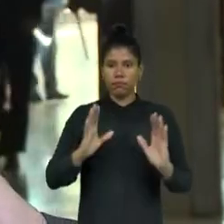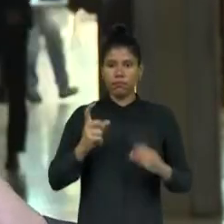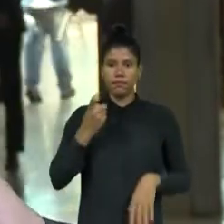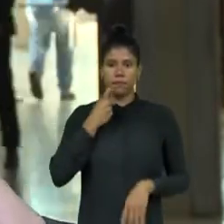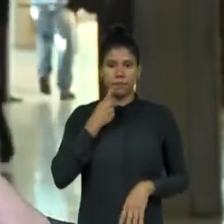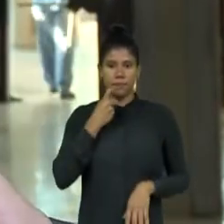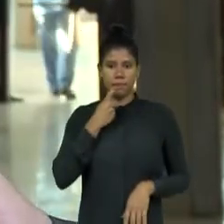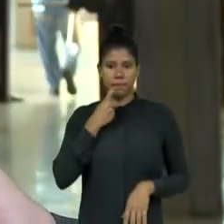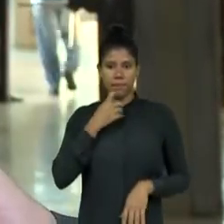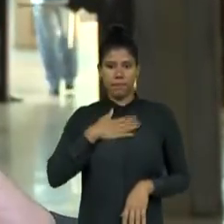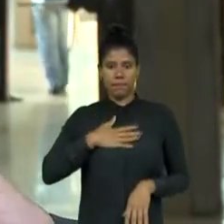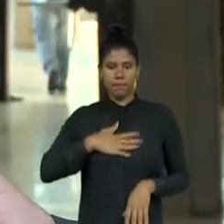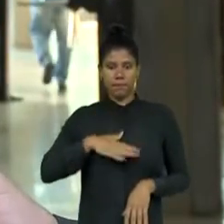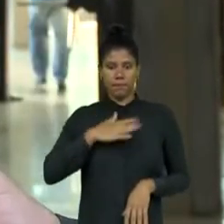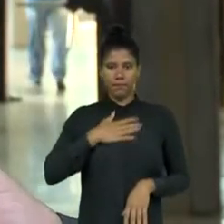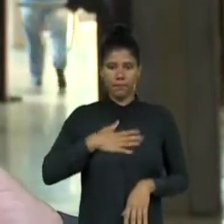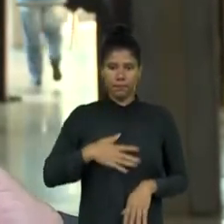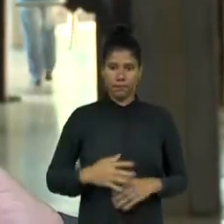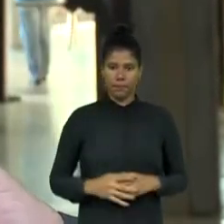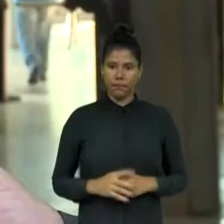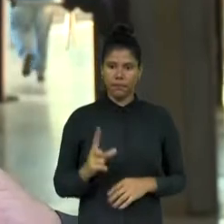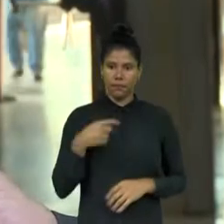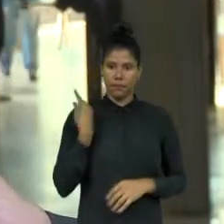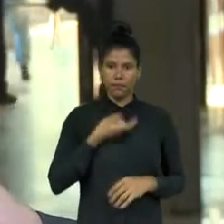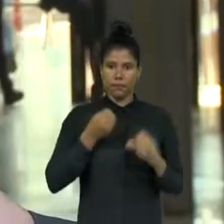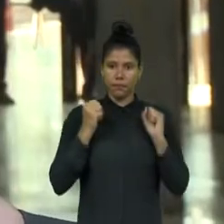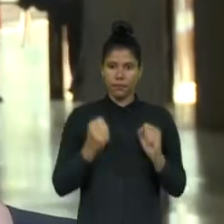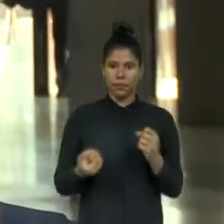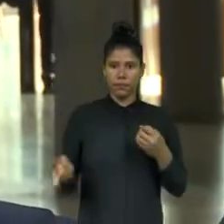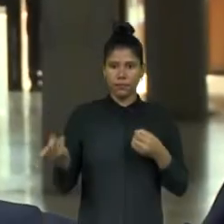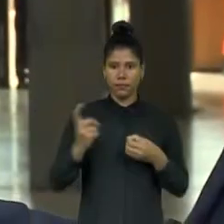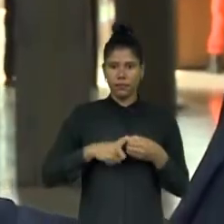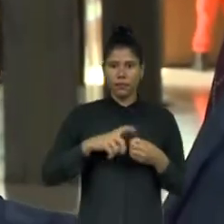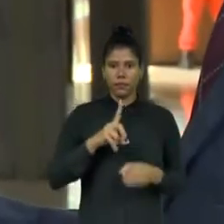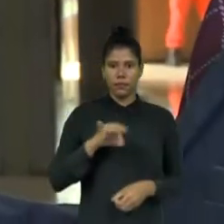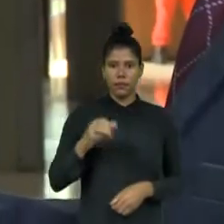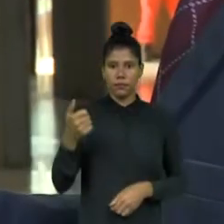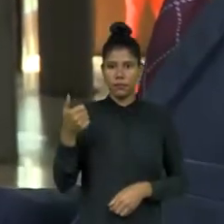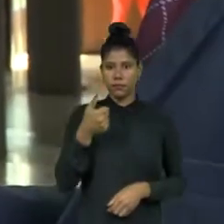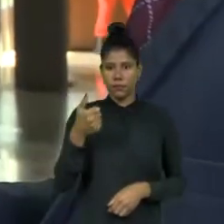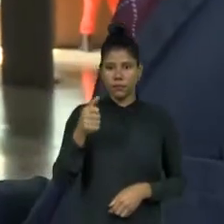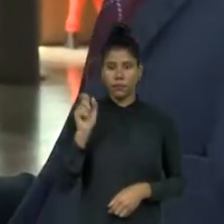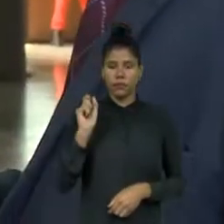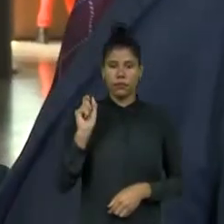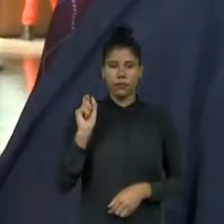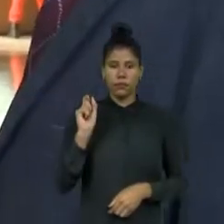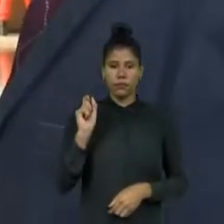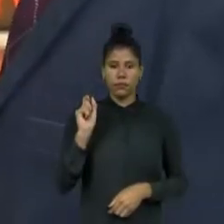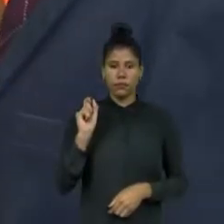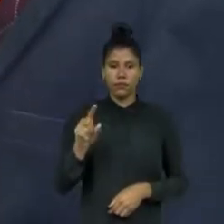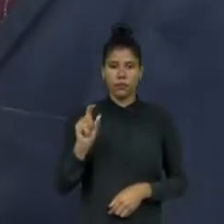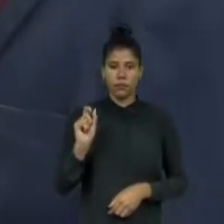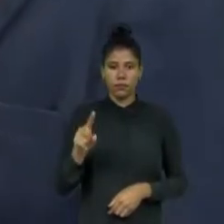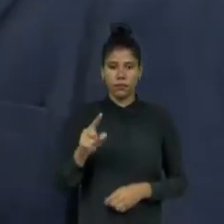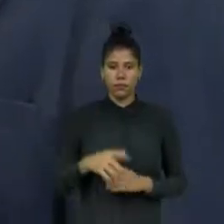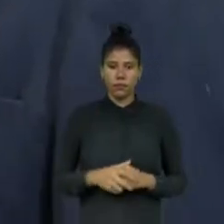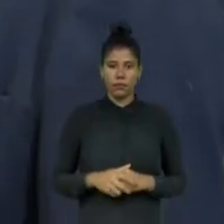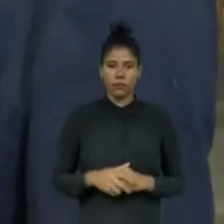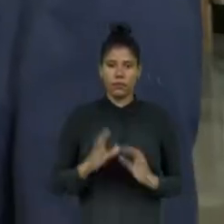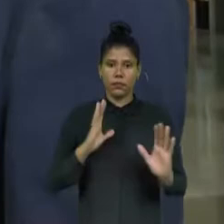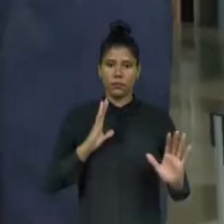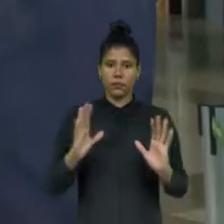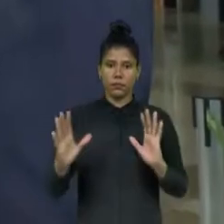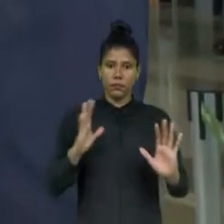que, como disse, nós possamos retornar no dia 1º de agosto, já no período já de eleição,